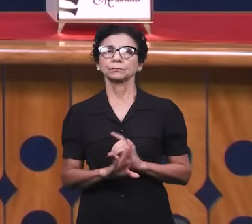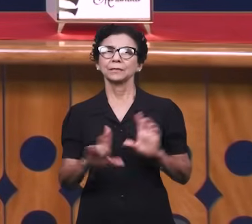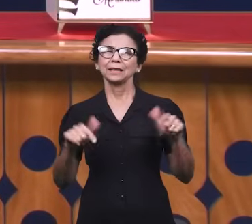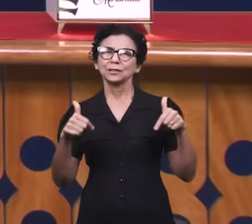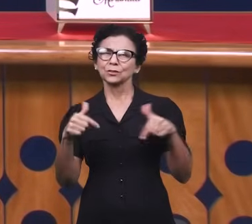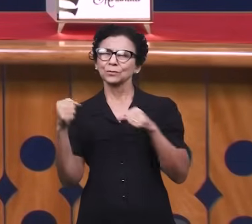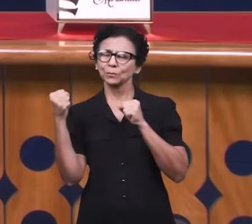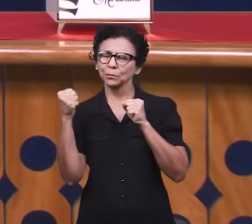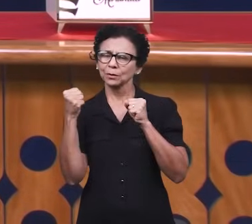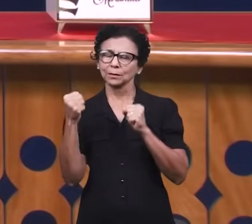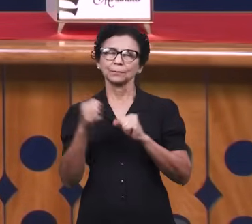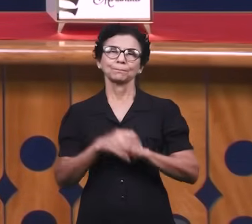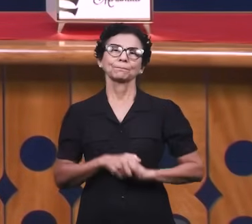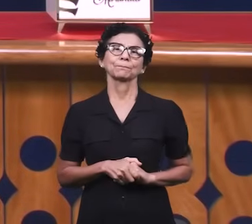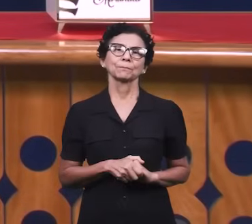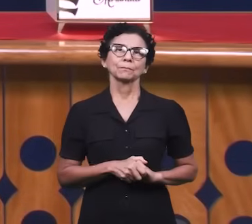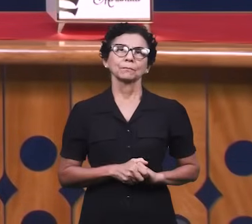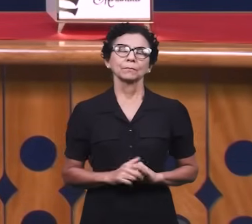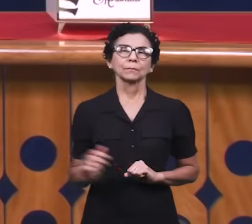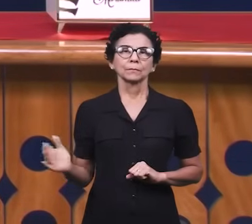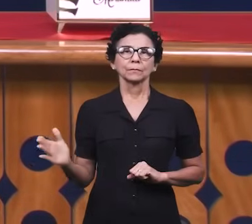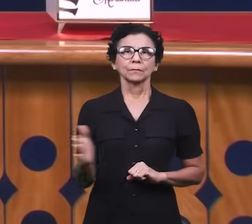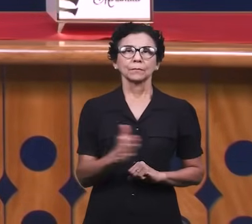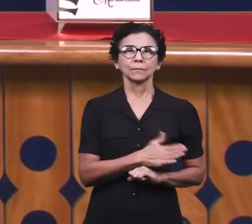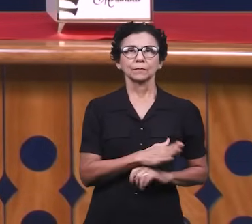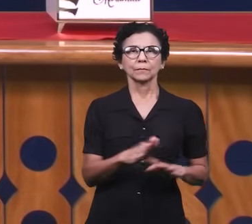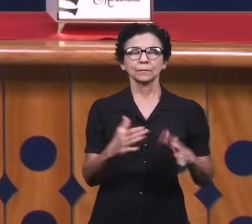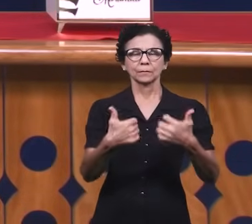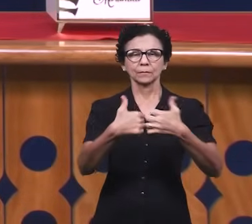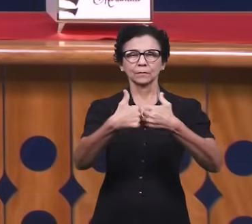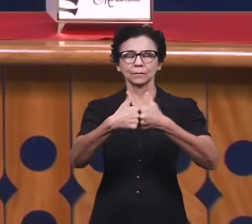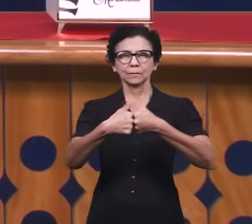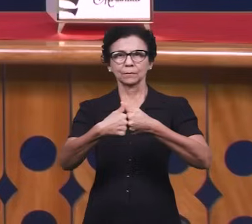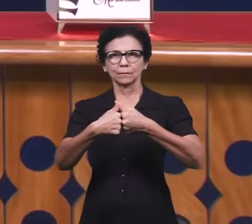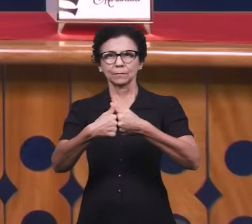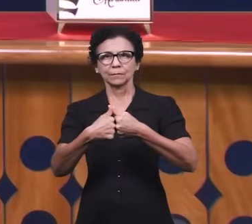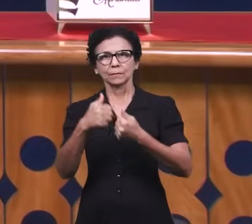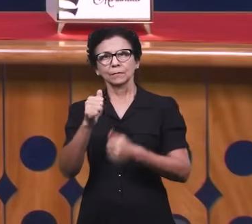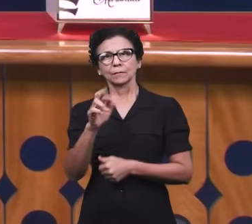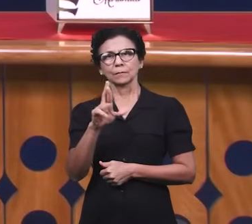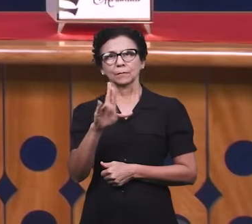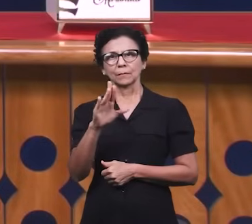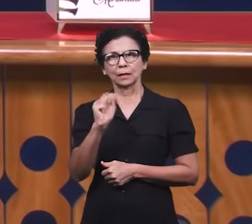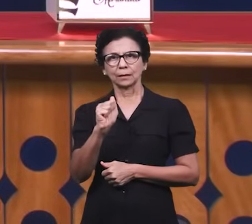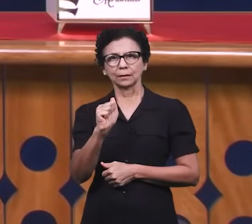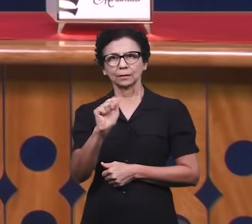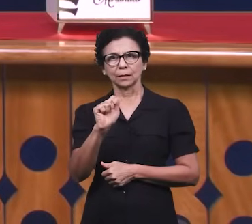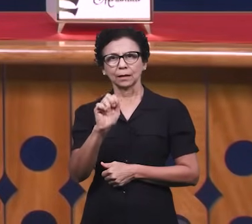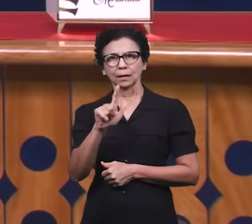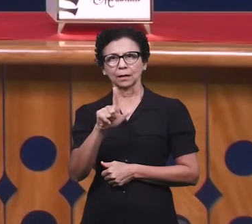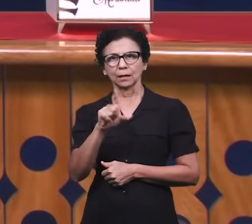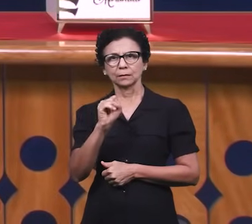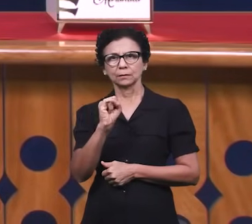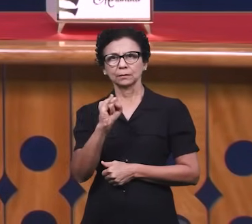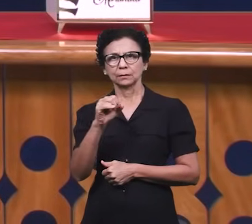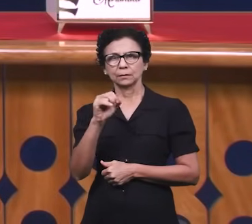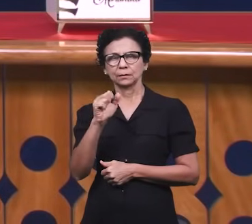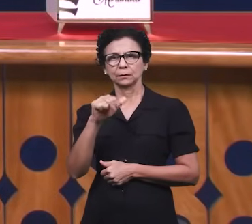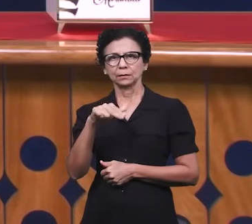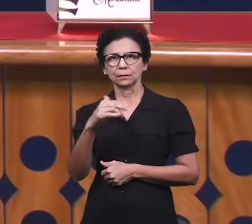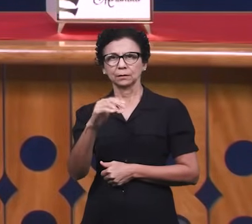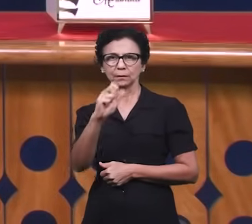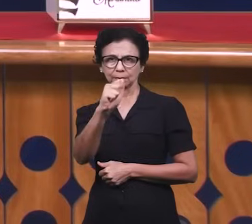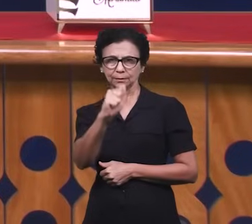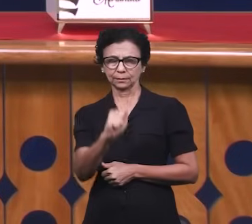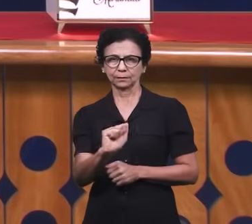palavra. A arca da aliança não estava com Israel neste